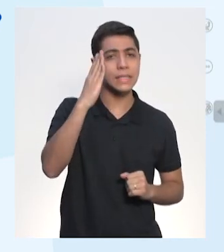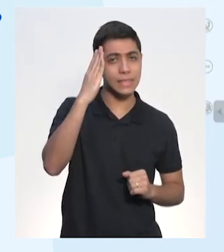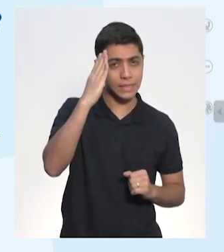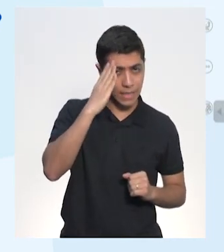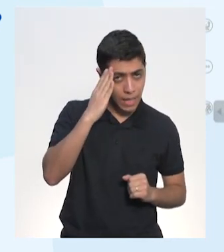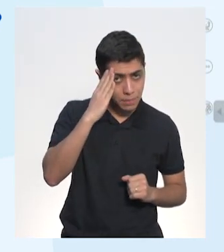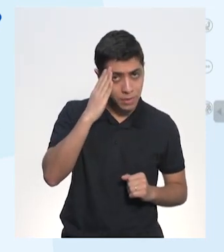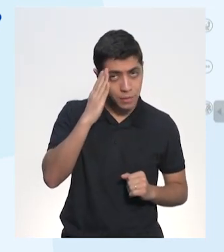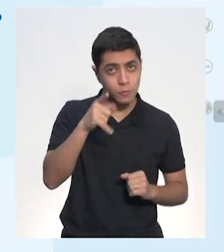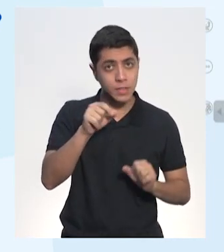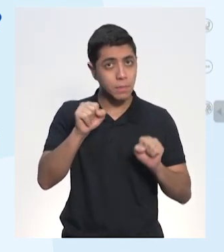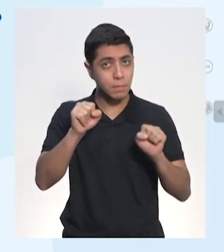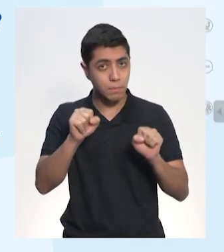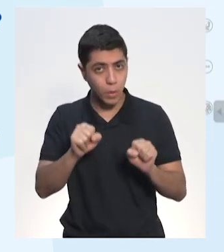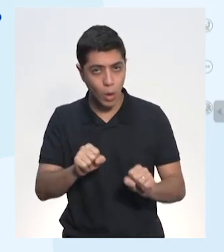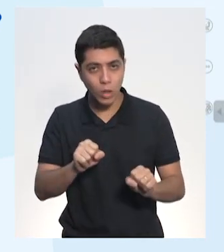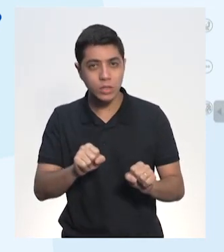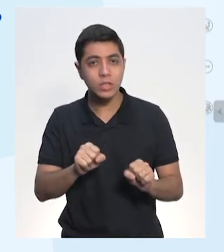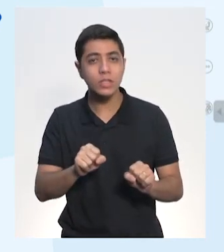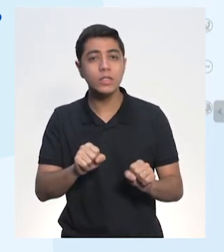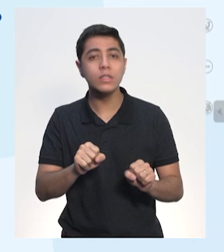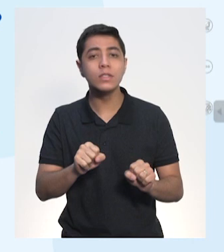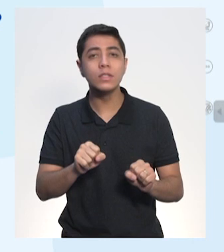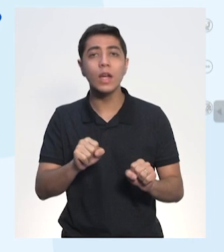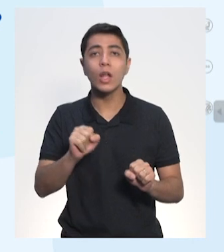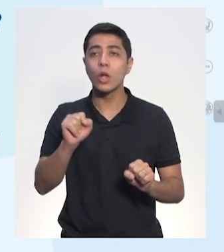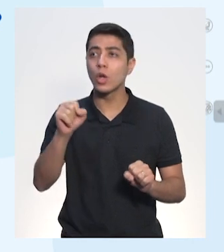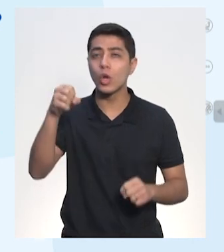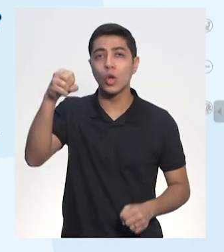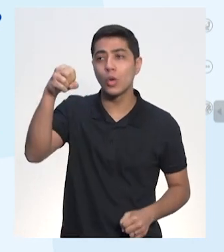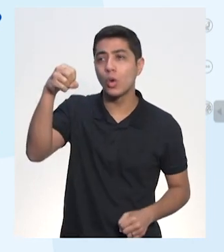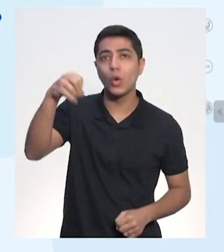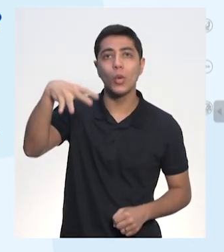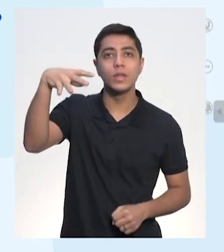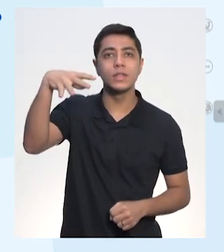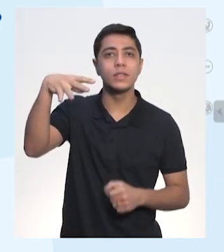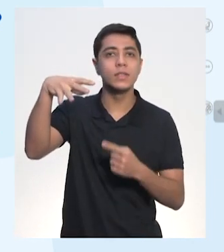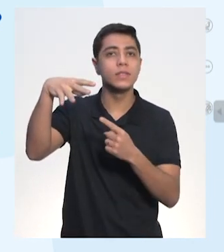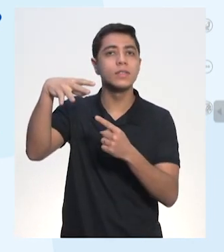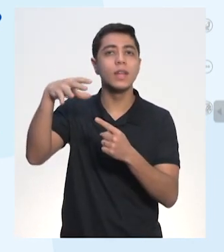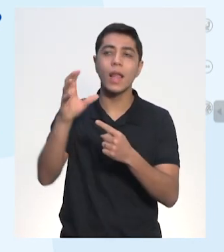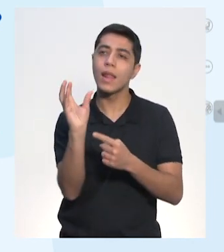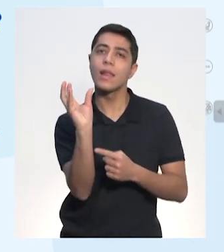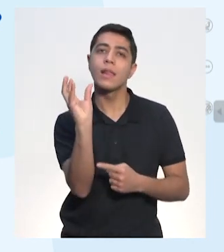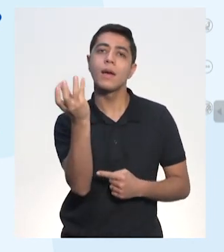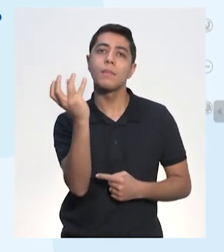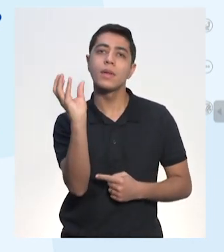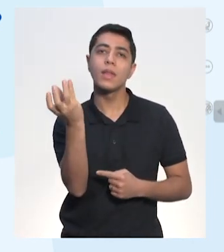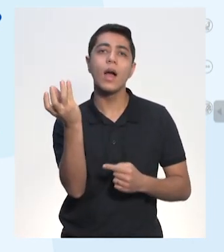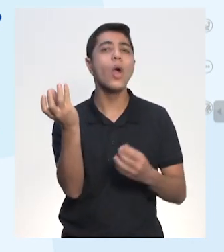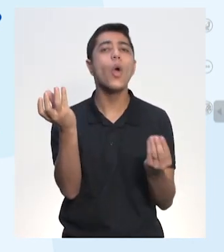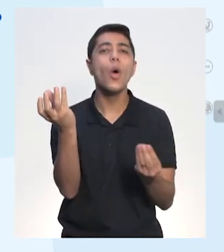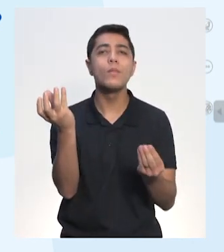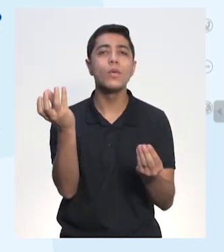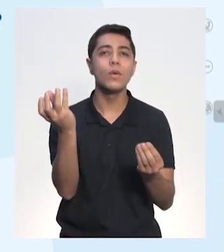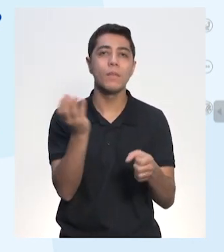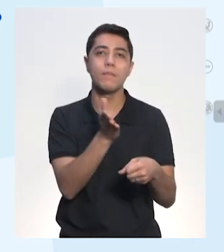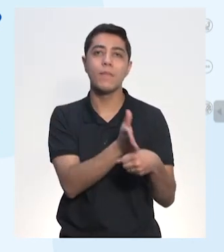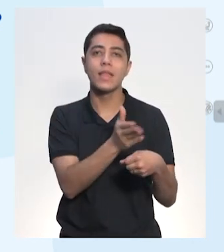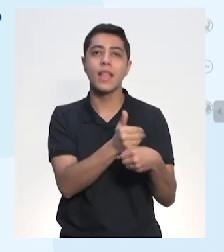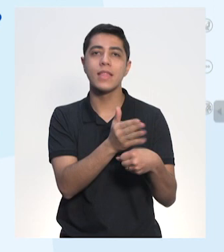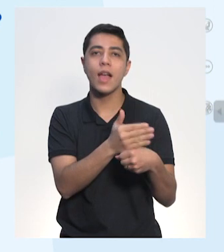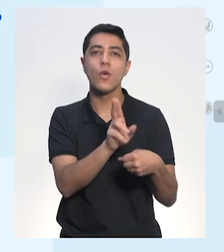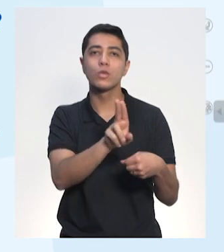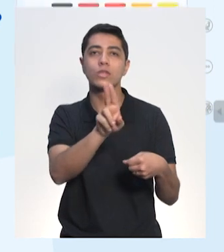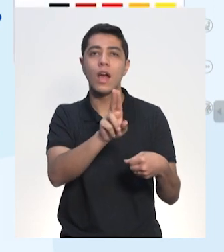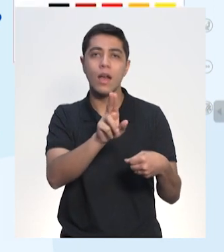bulb, aí tem uma repetição. Você pode iluminar uma lâmpada usando uma batata? Então, é isso aí que é